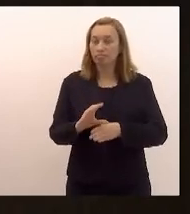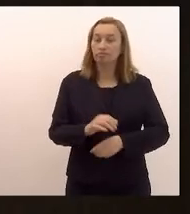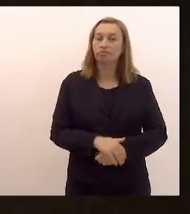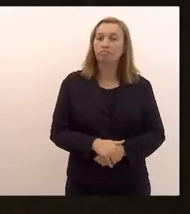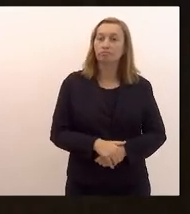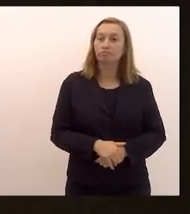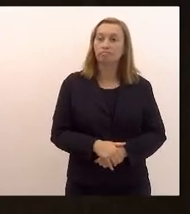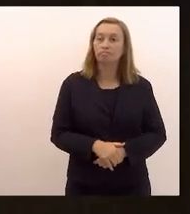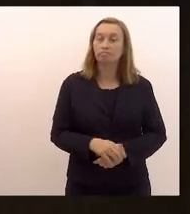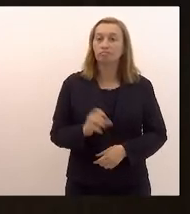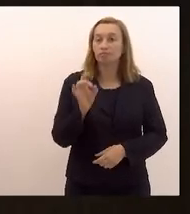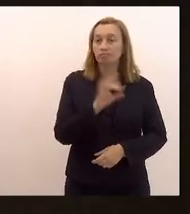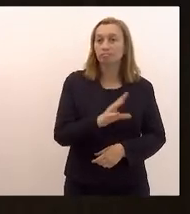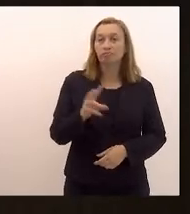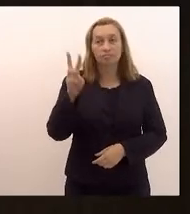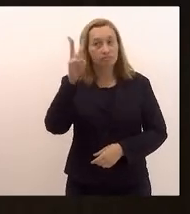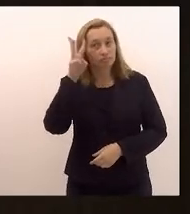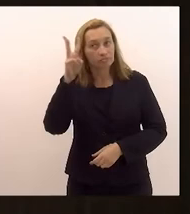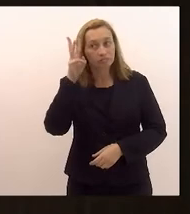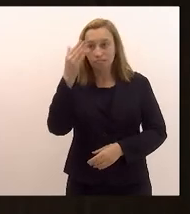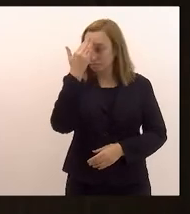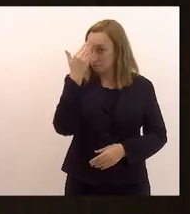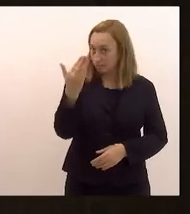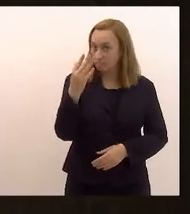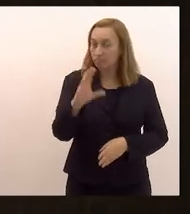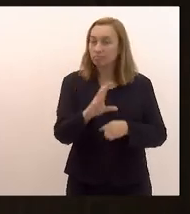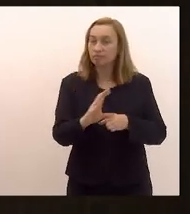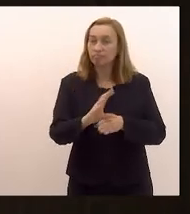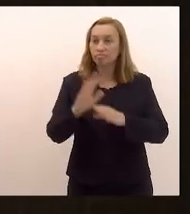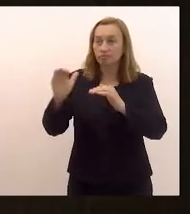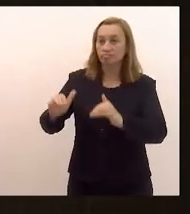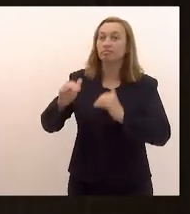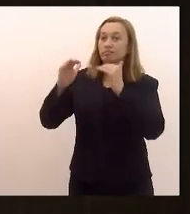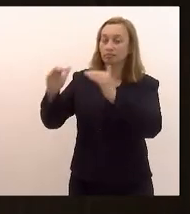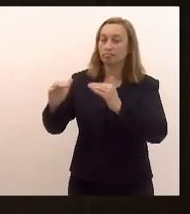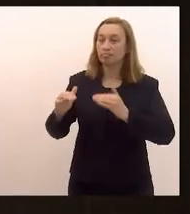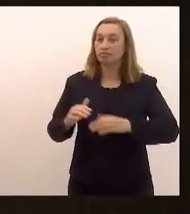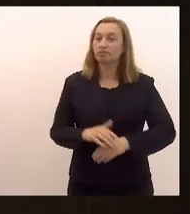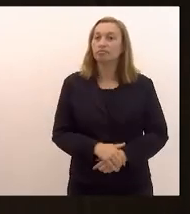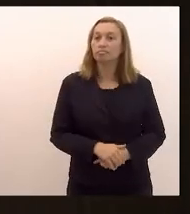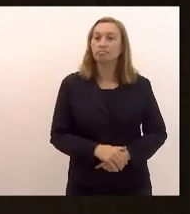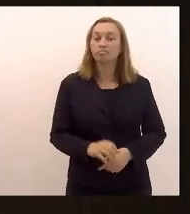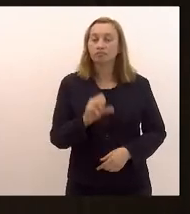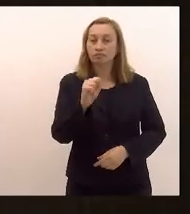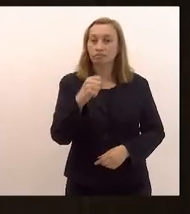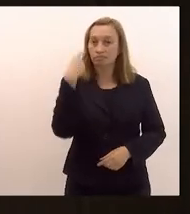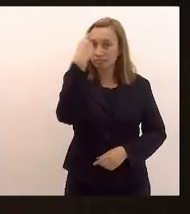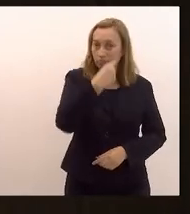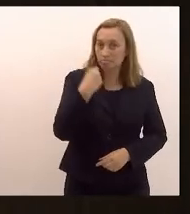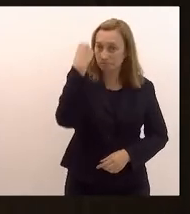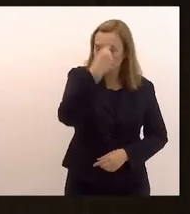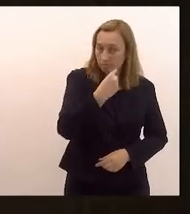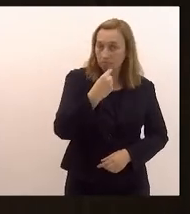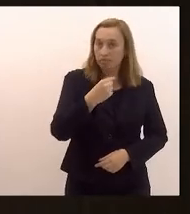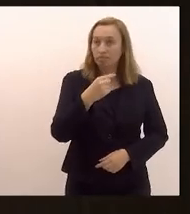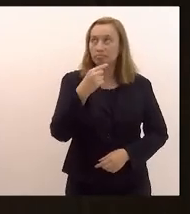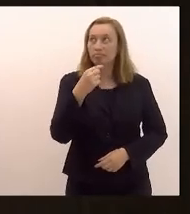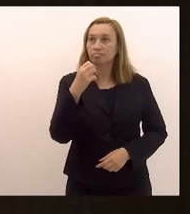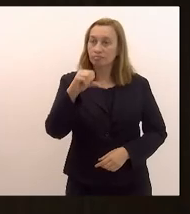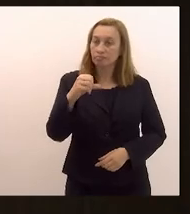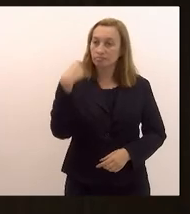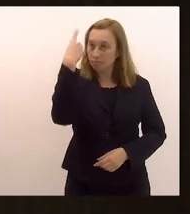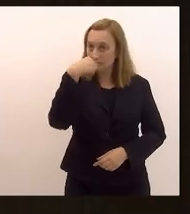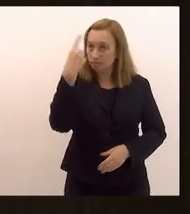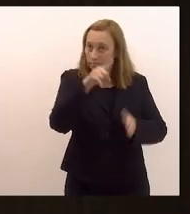E aí na última terça-feira eu tenho que agradecer muito ao conselho superior passou 8:00 8 9